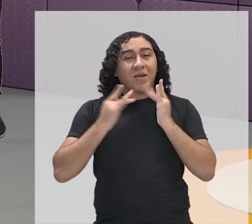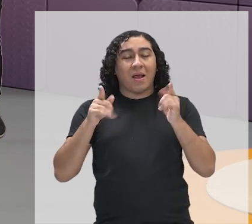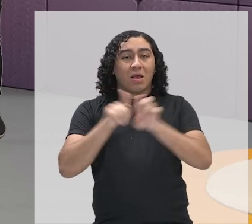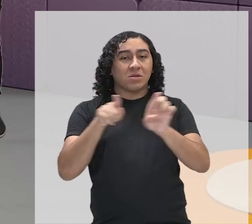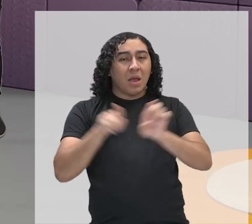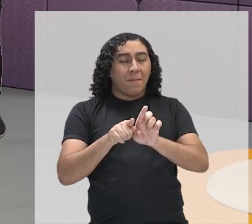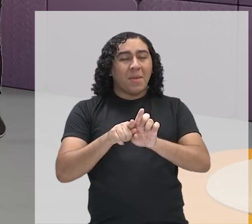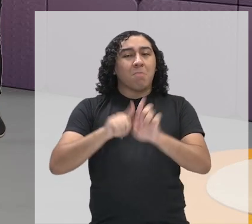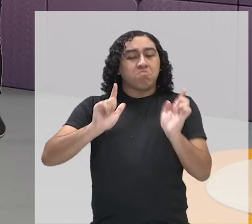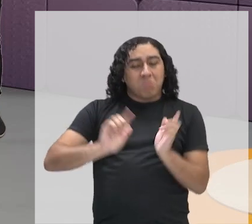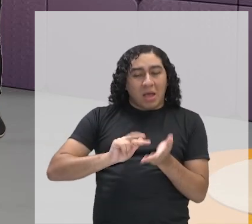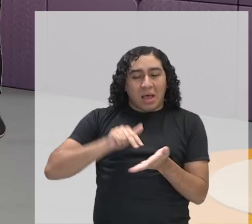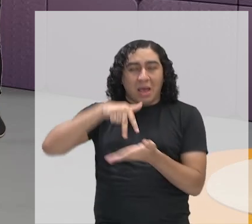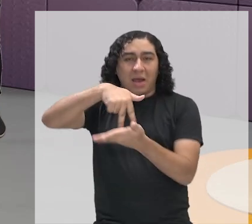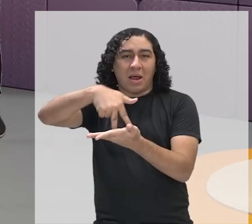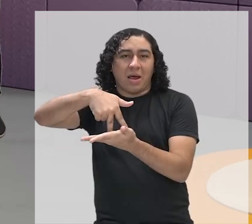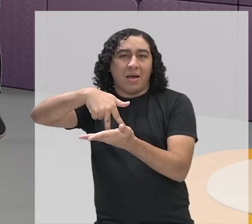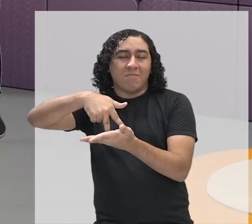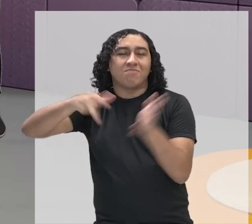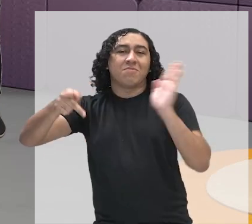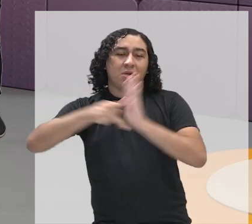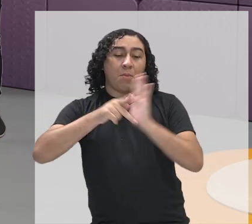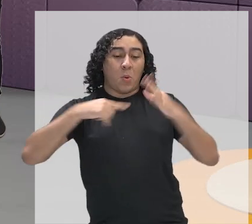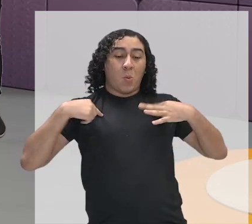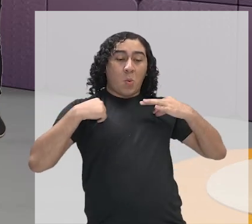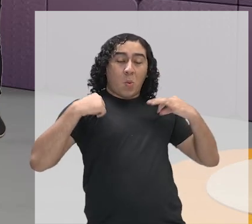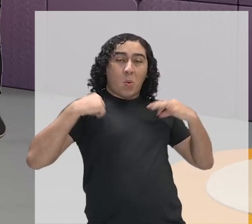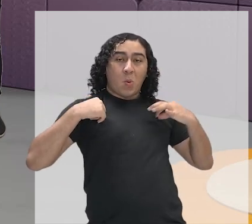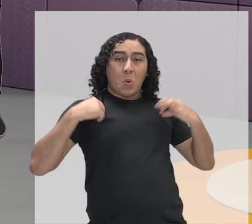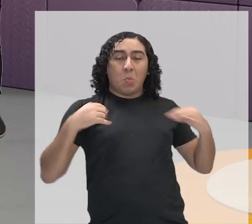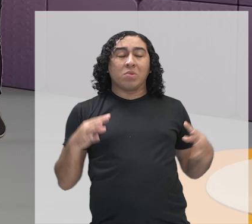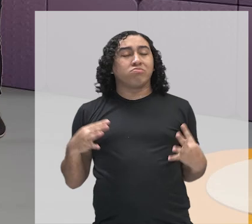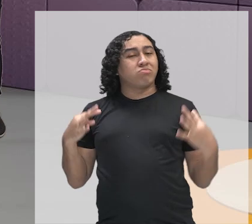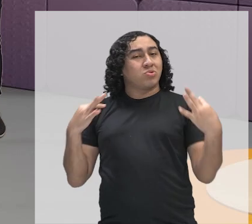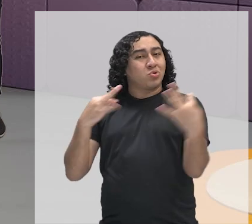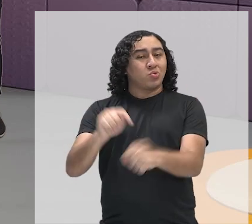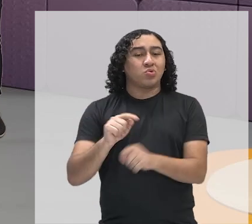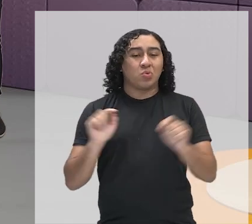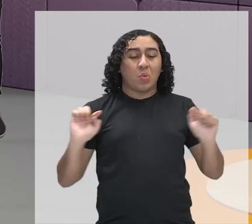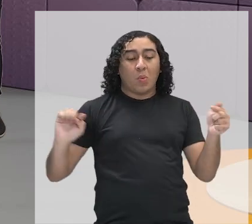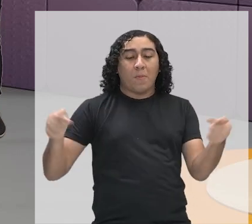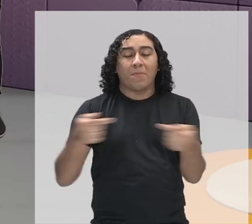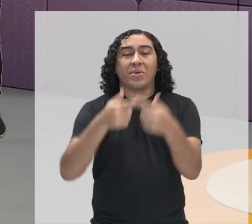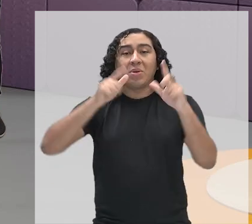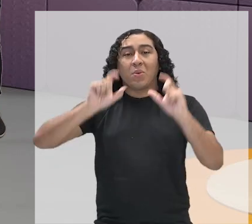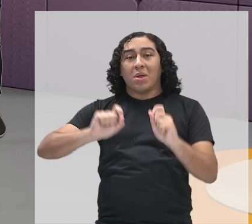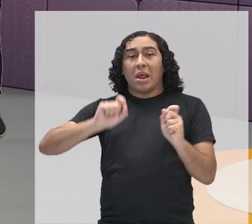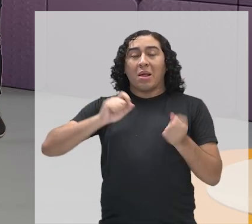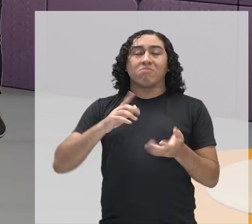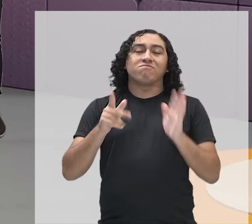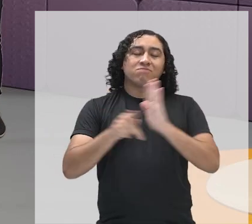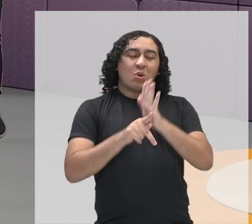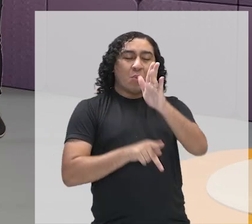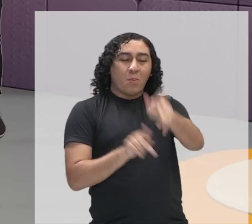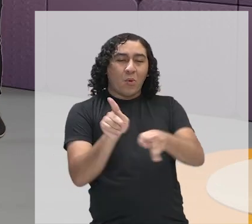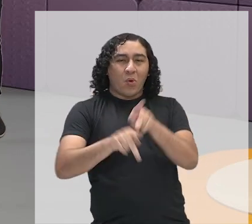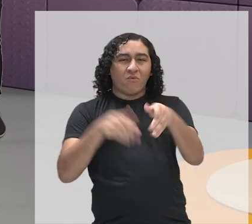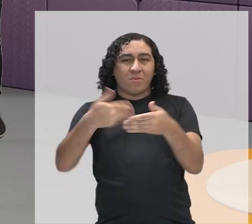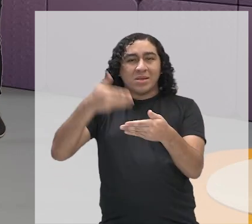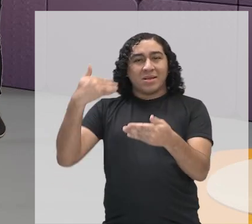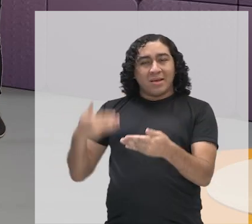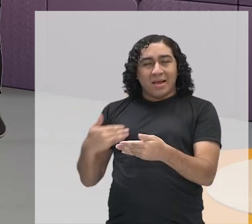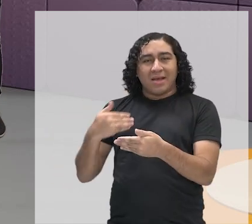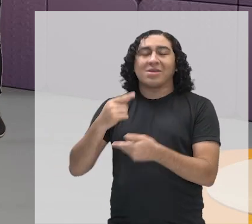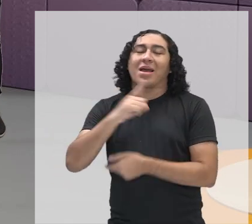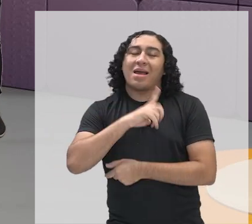encenações teatrais, os figurinos. Tudo isso também demonstra aí, né, essa civilização antiga chamada, então,